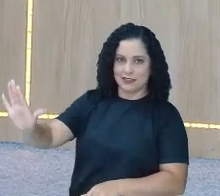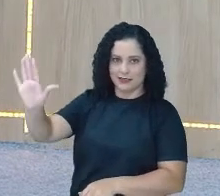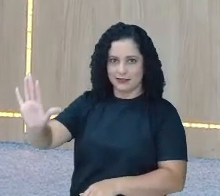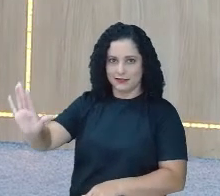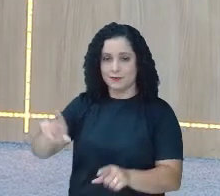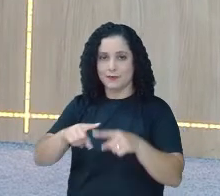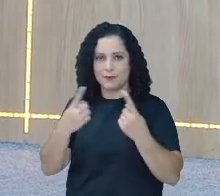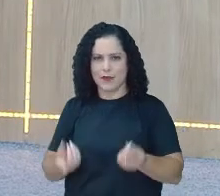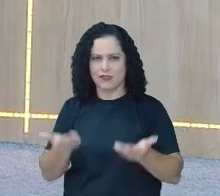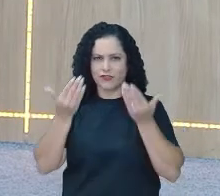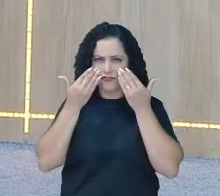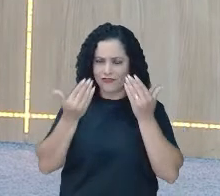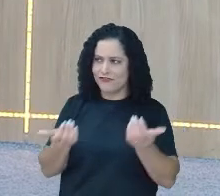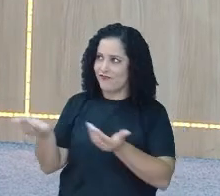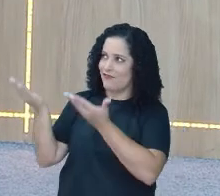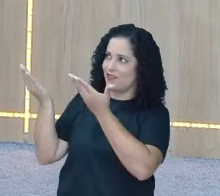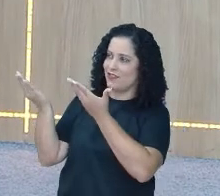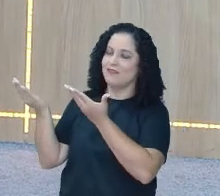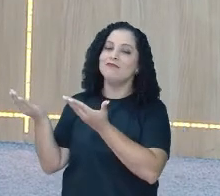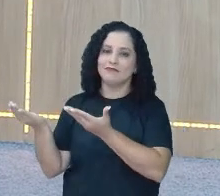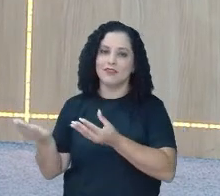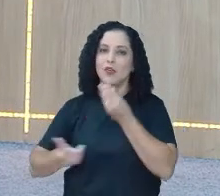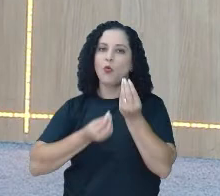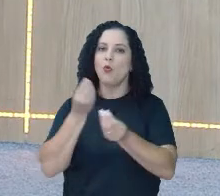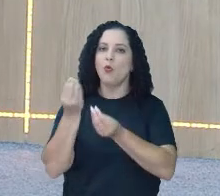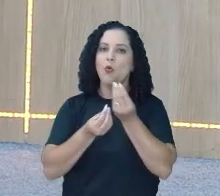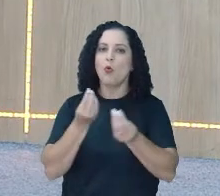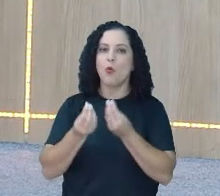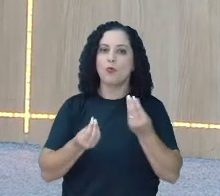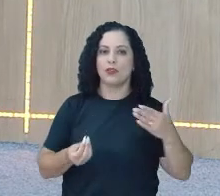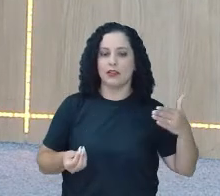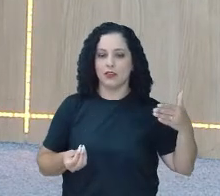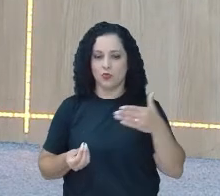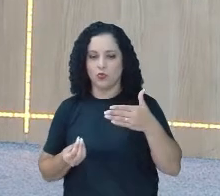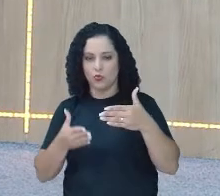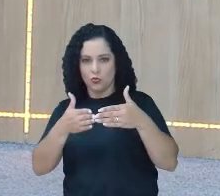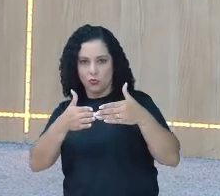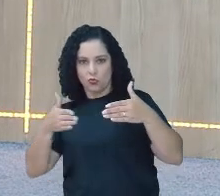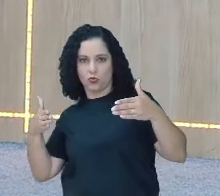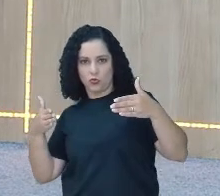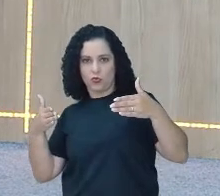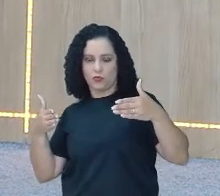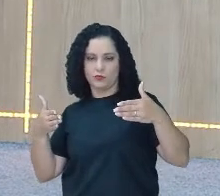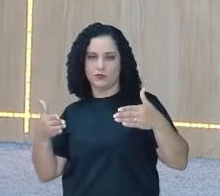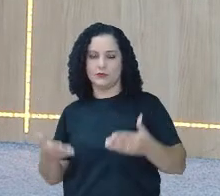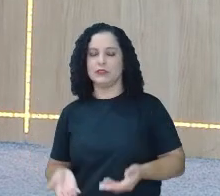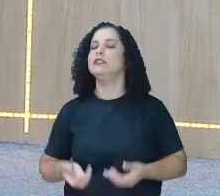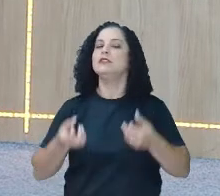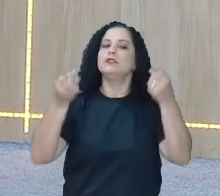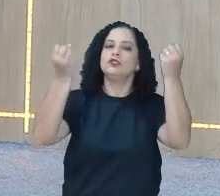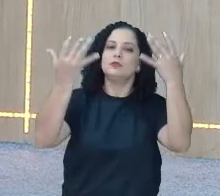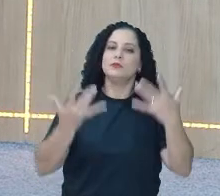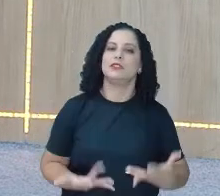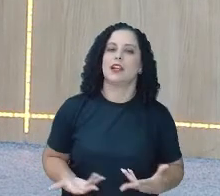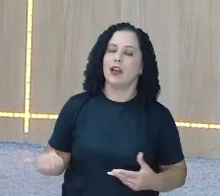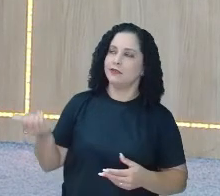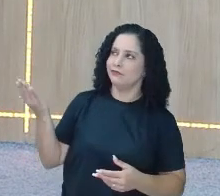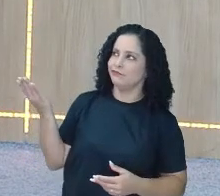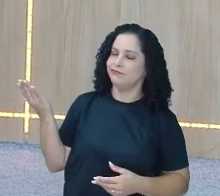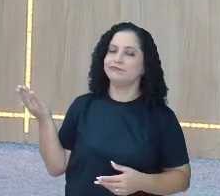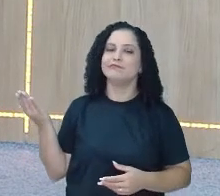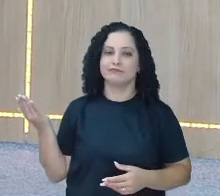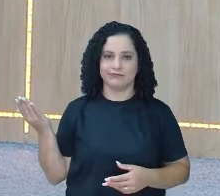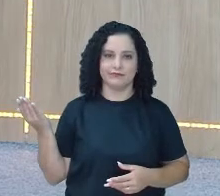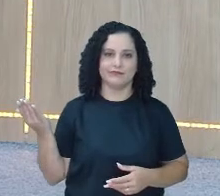você pode ver a questão dos ângulos aí sendo formados. E se a gente continua a escrever esses ângulos aqui,